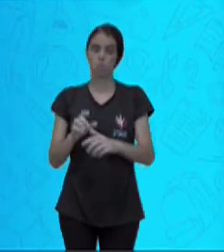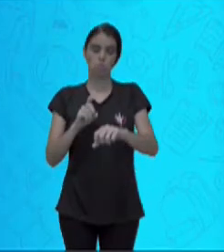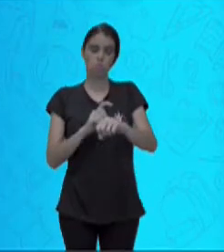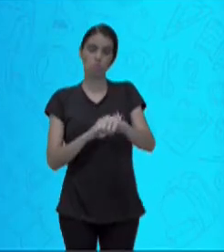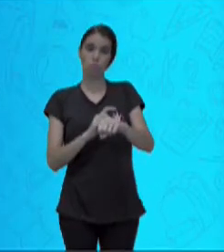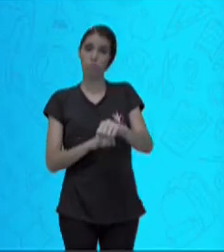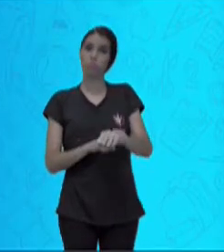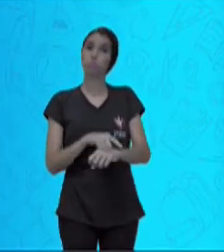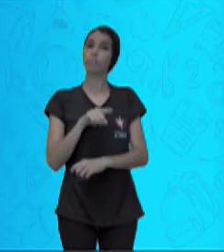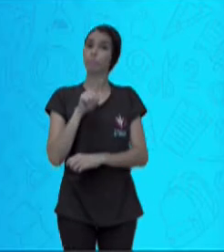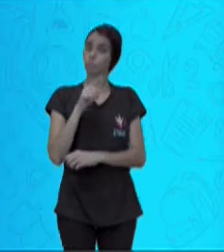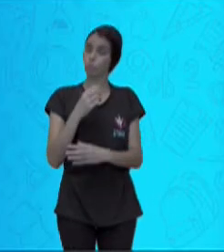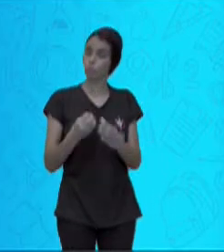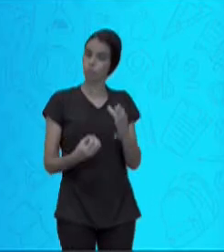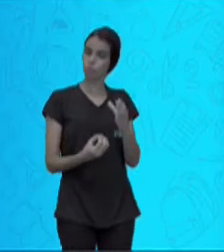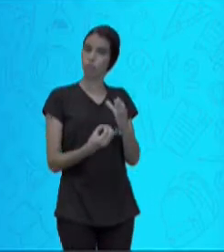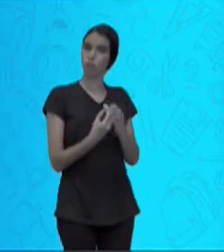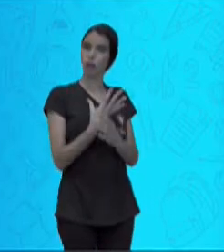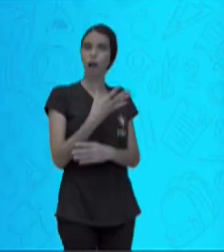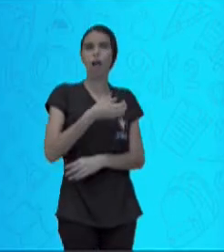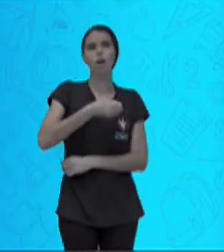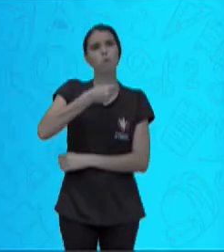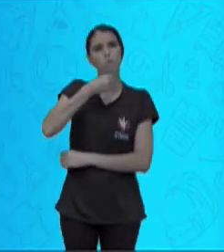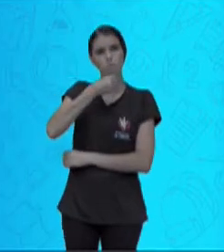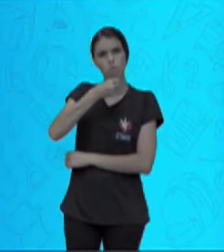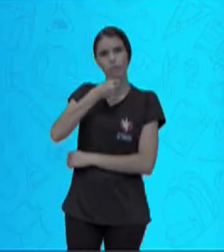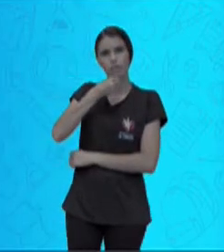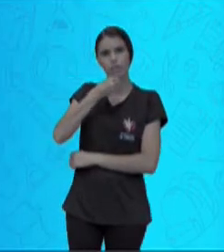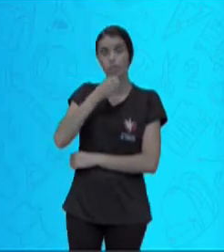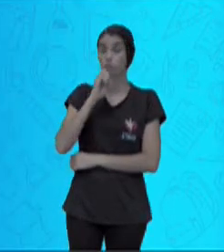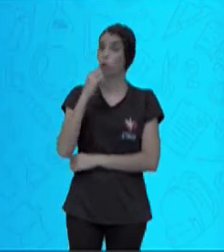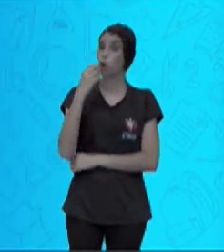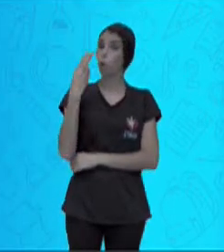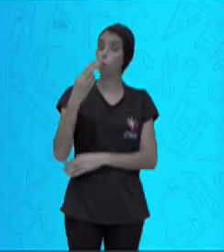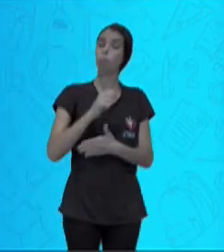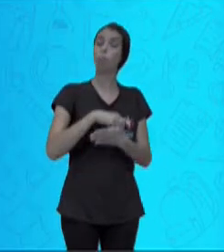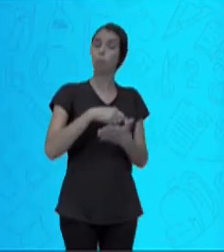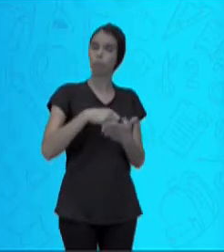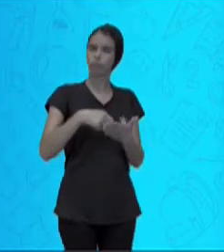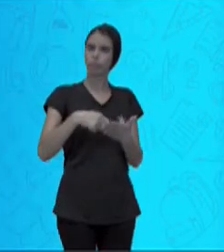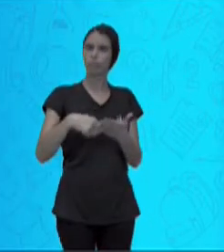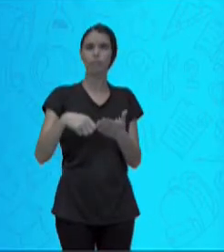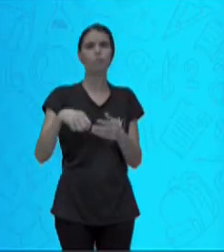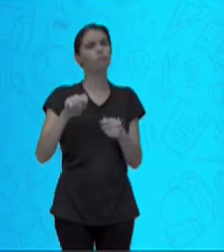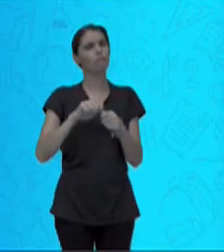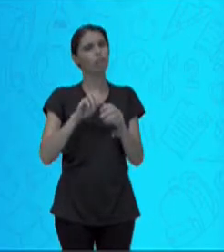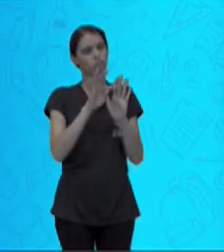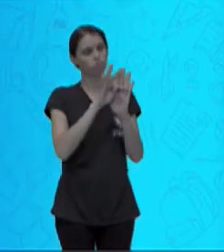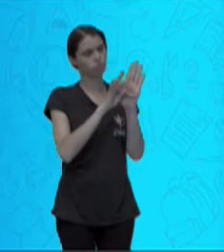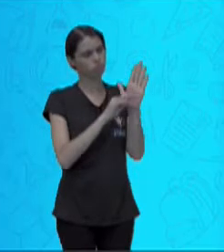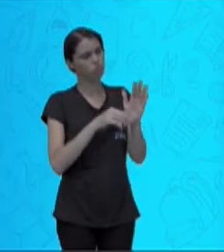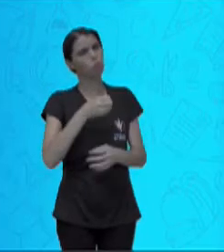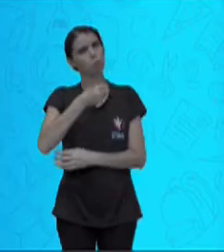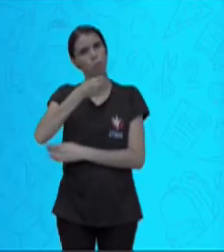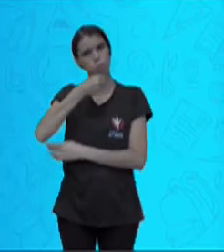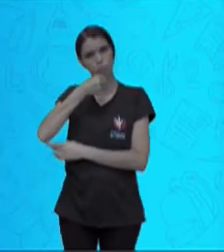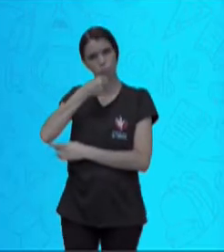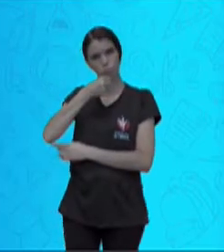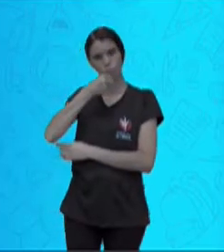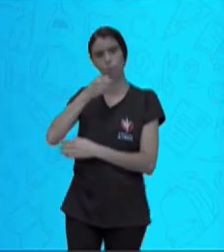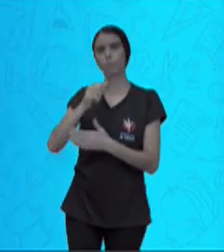for elaborar a sua entrevista, escrever ou até mesmo fazer uma entrevista